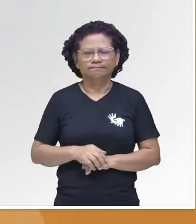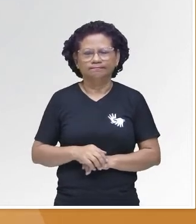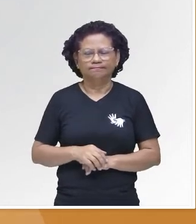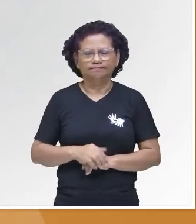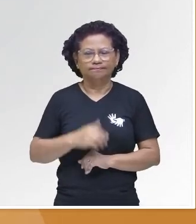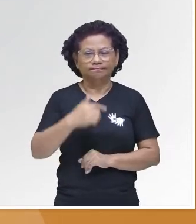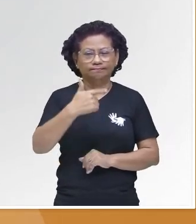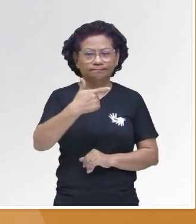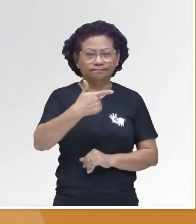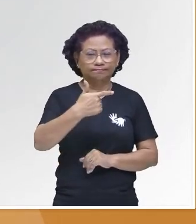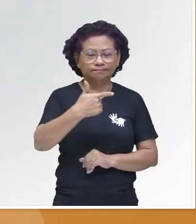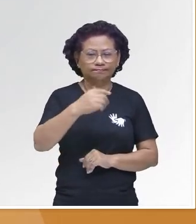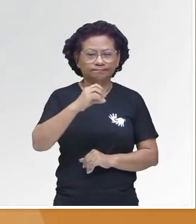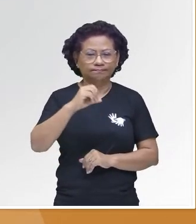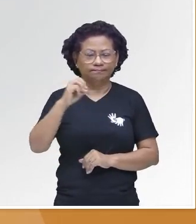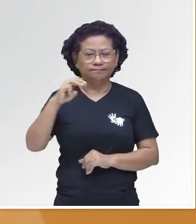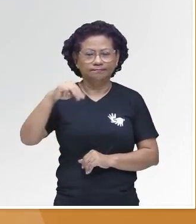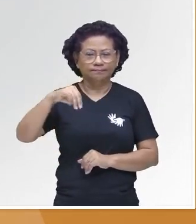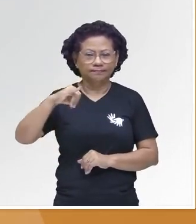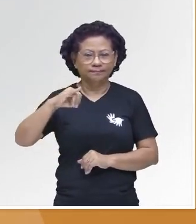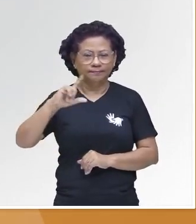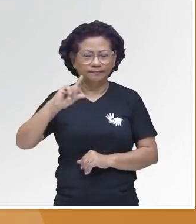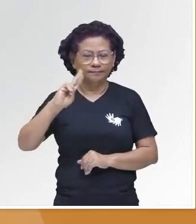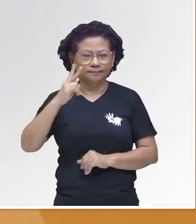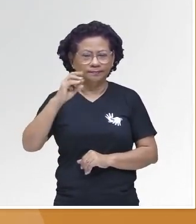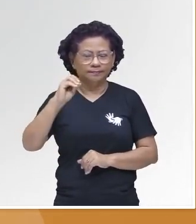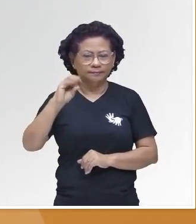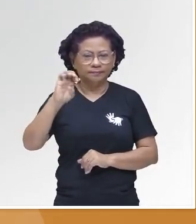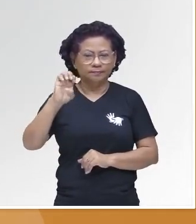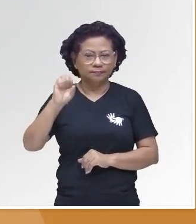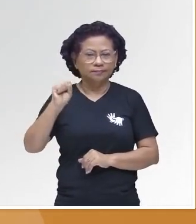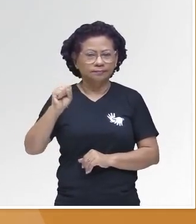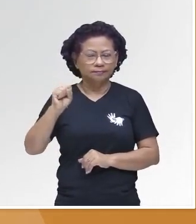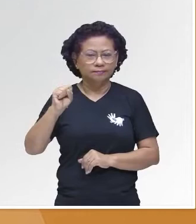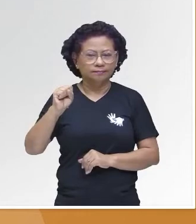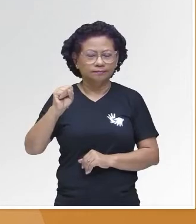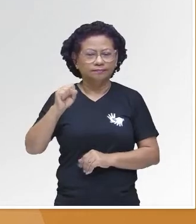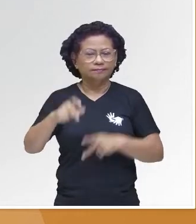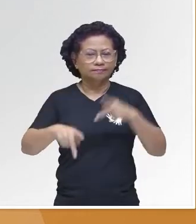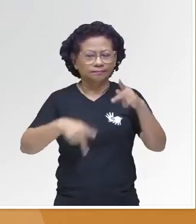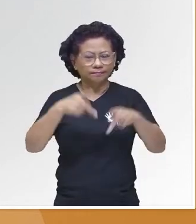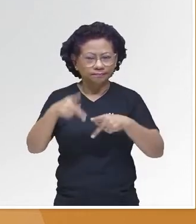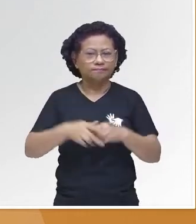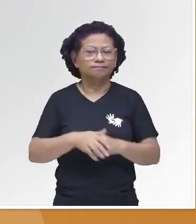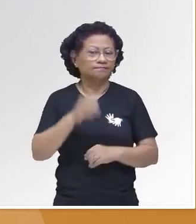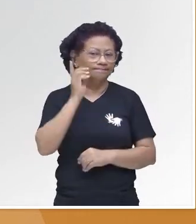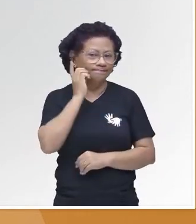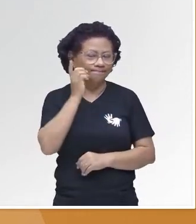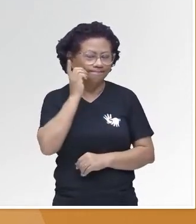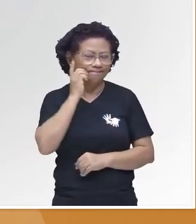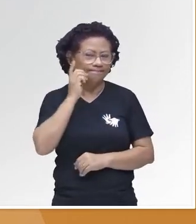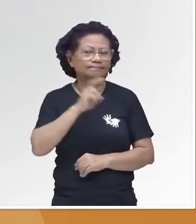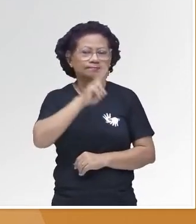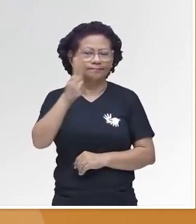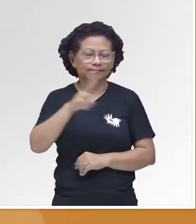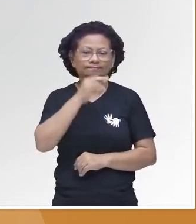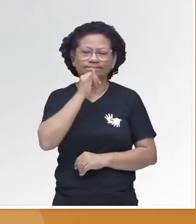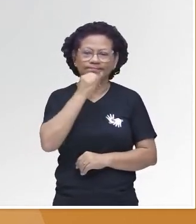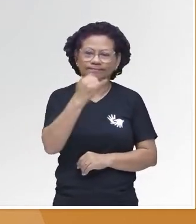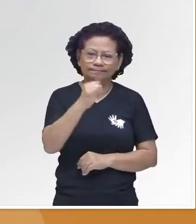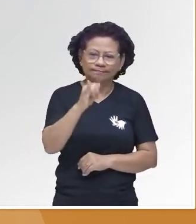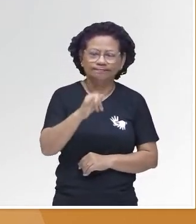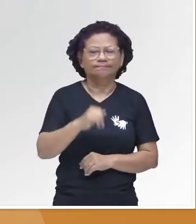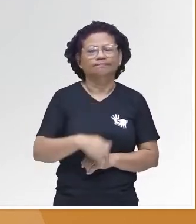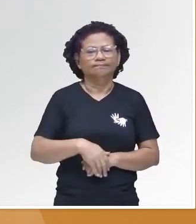O tanto de energia que é consumido todos os dias no nosso país, seja nas residências, nas escolas,